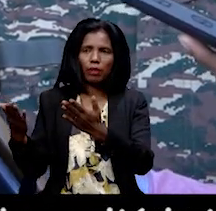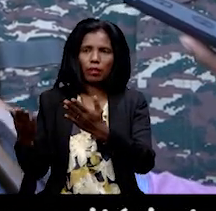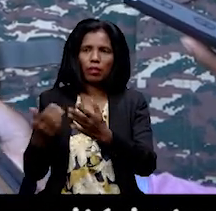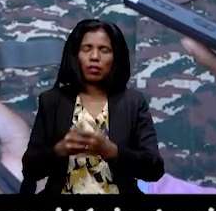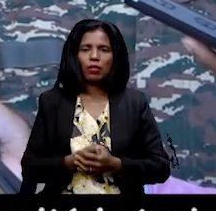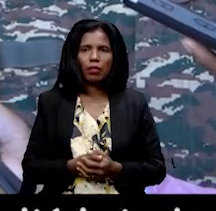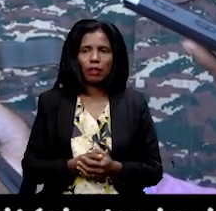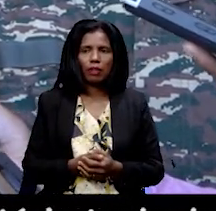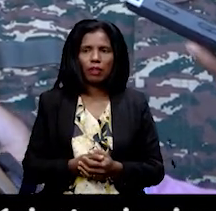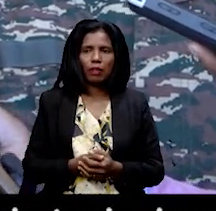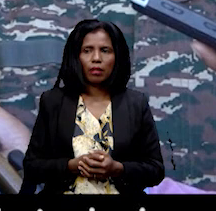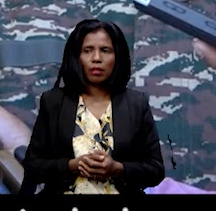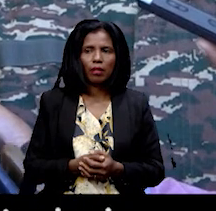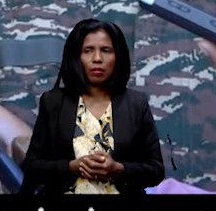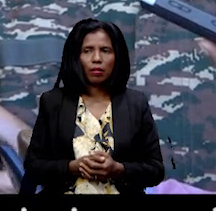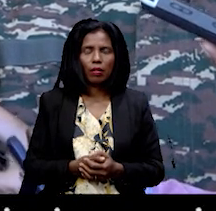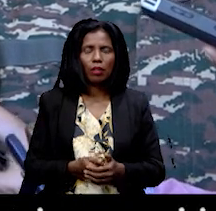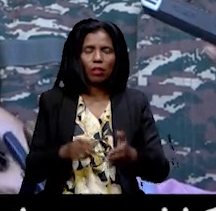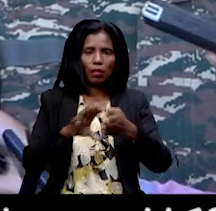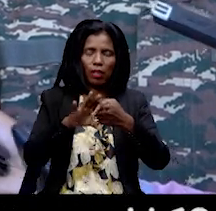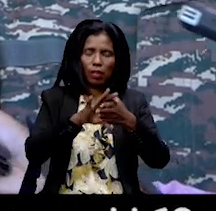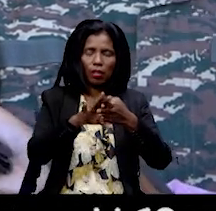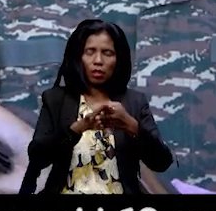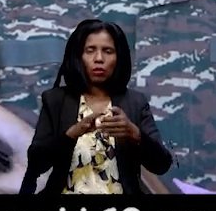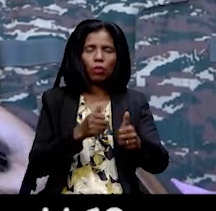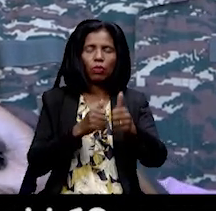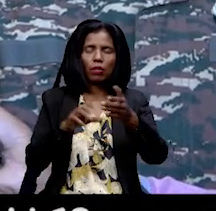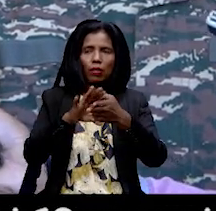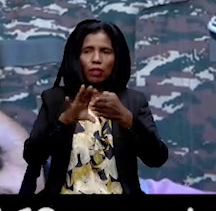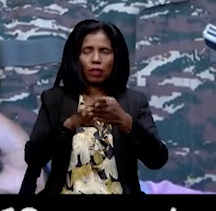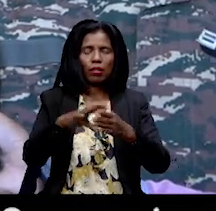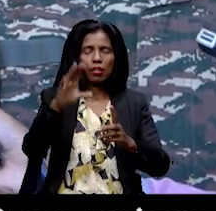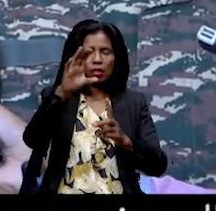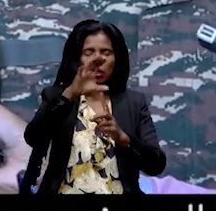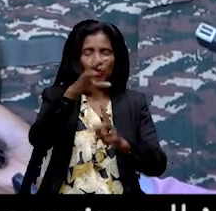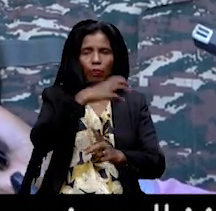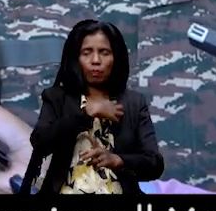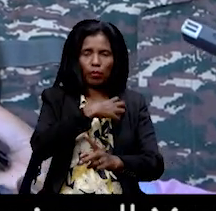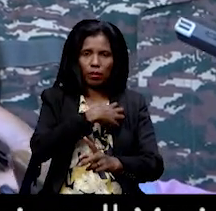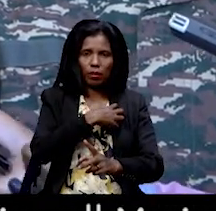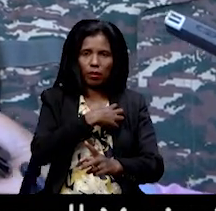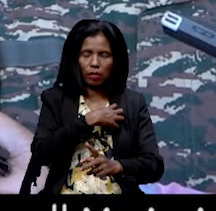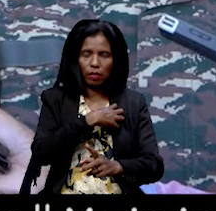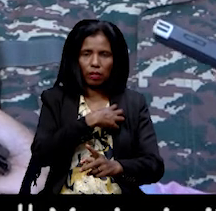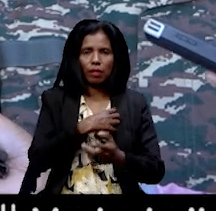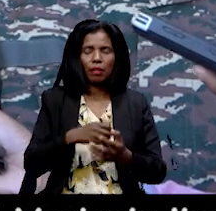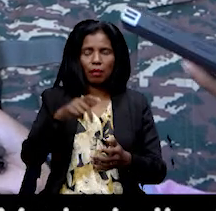marcha. Basia ba despacho comandante geral Pentel nebe mahasaia de